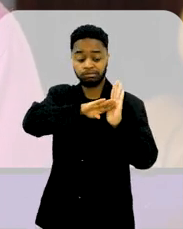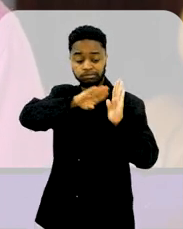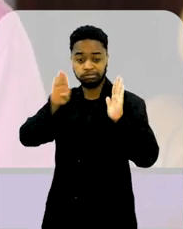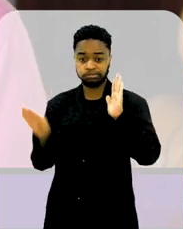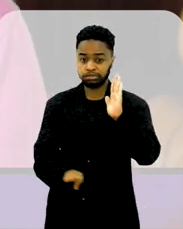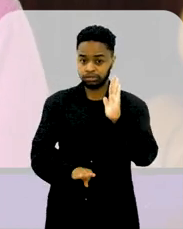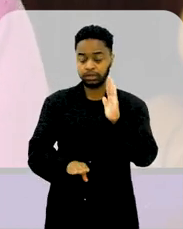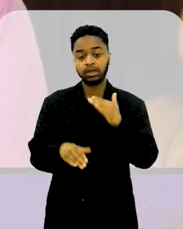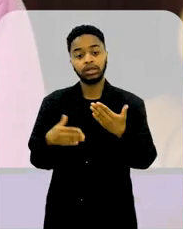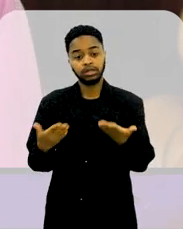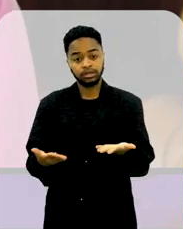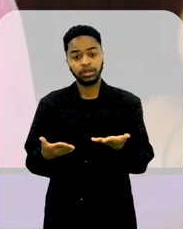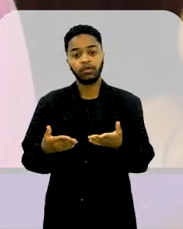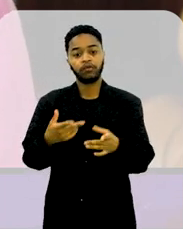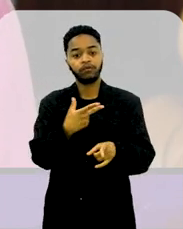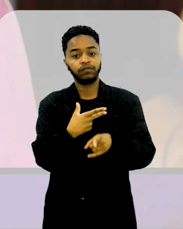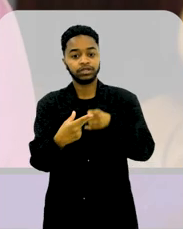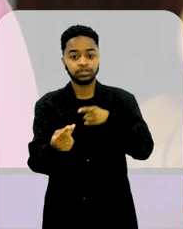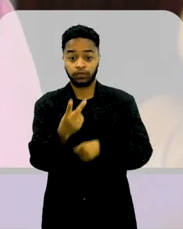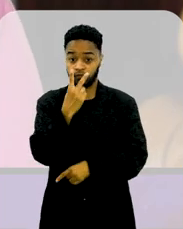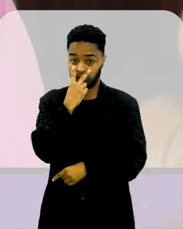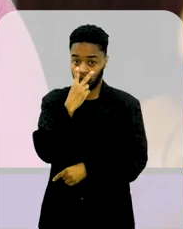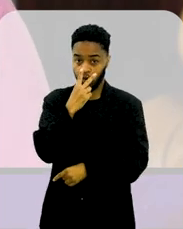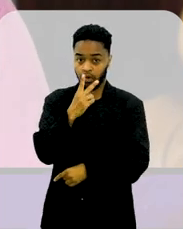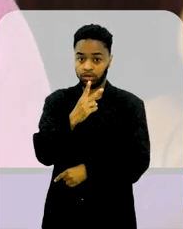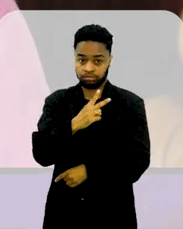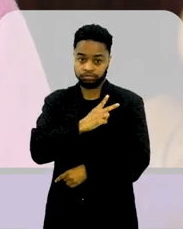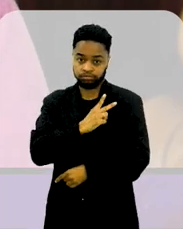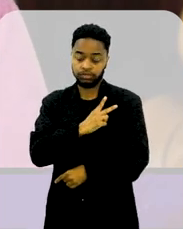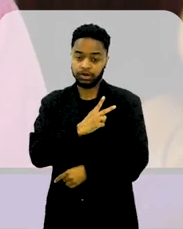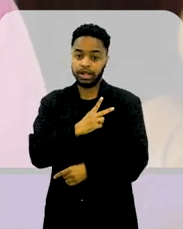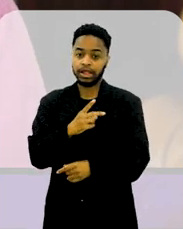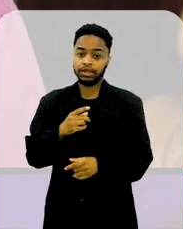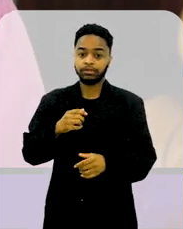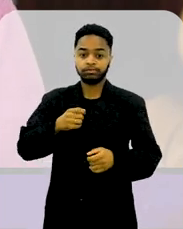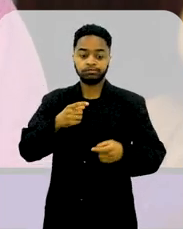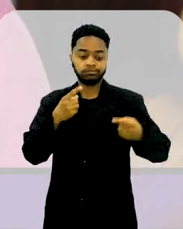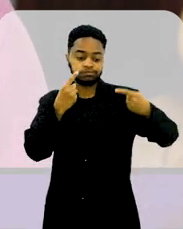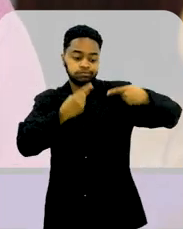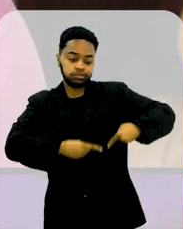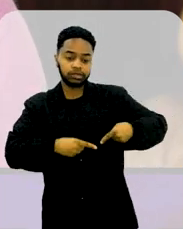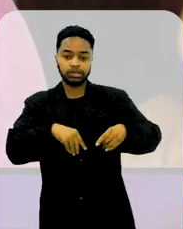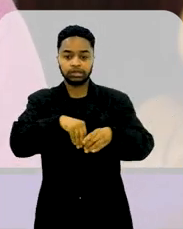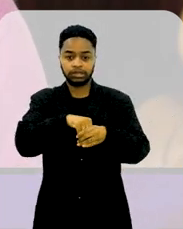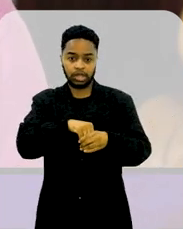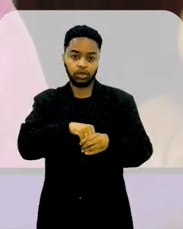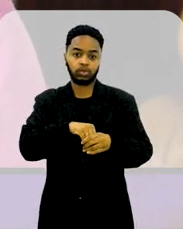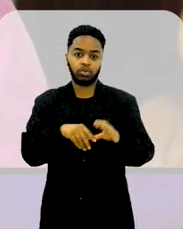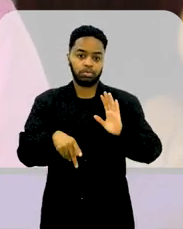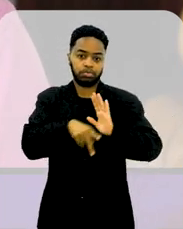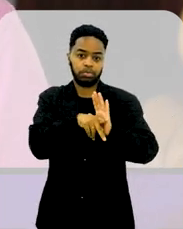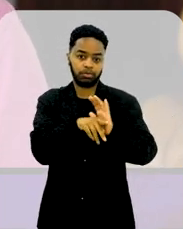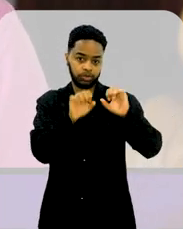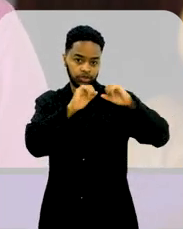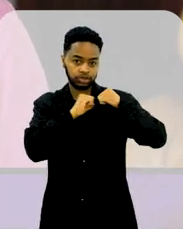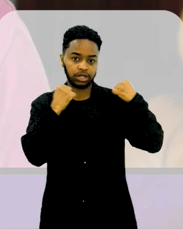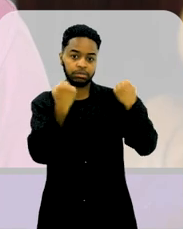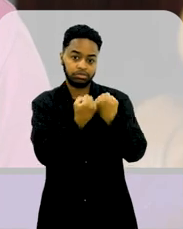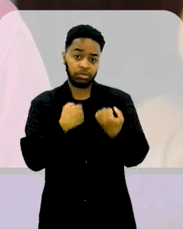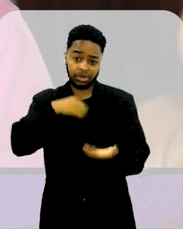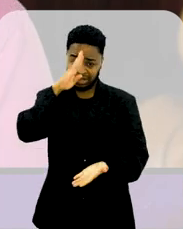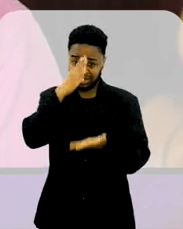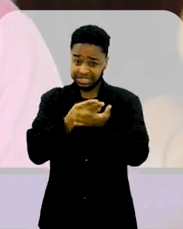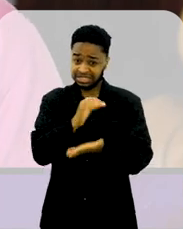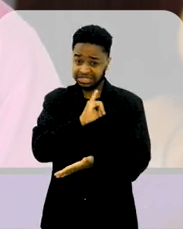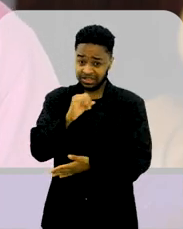rebaixamento venceu o Vitória em casa eu creio que se tivéssemos mais uns 20 minutos eu acho que o Vitória até poderia